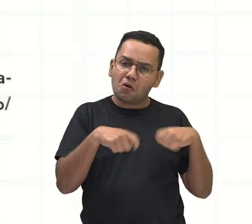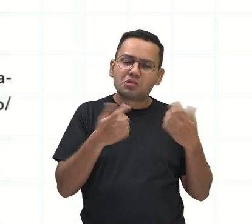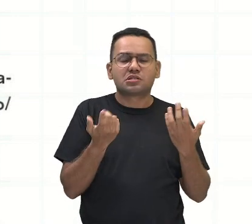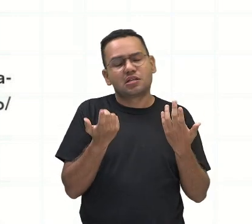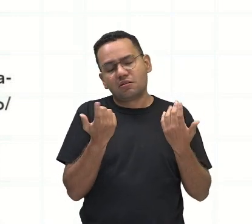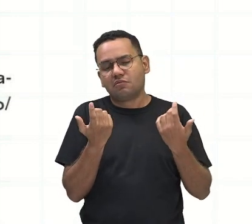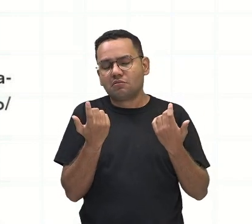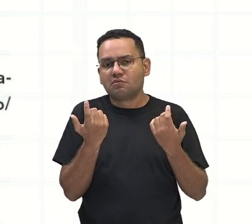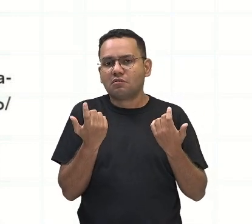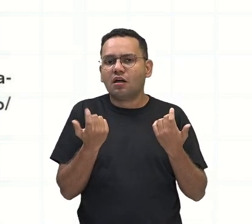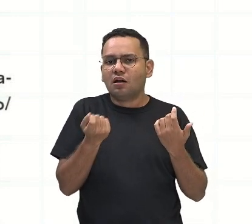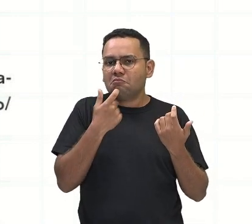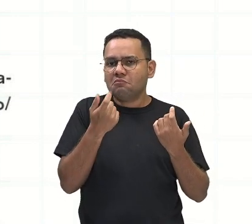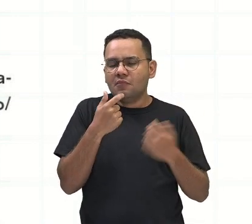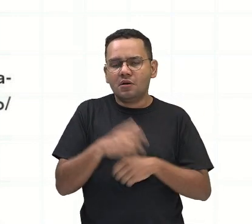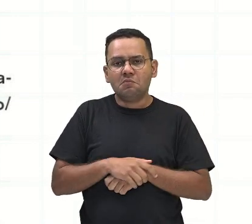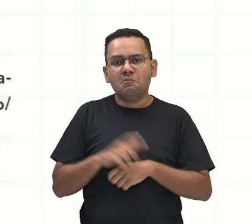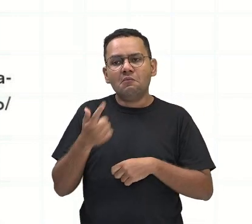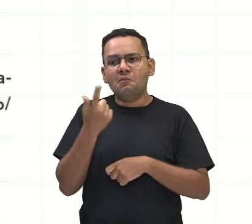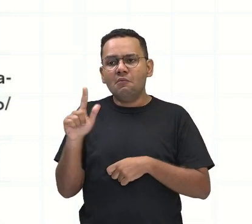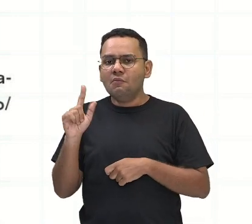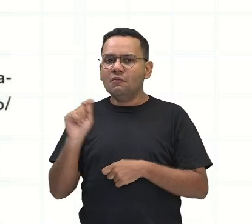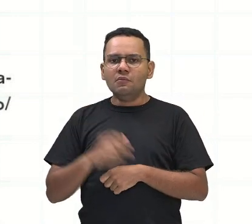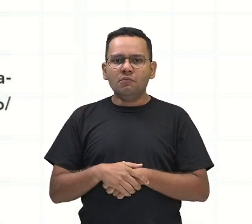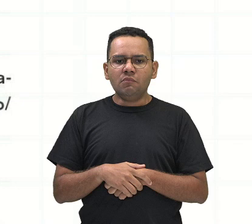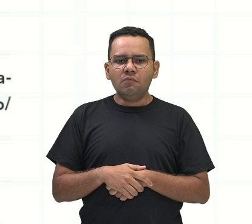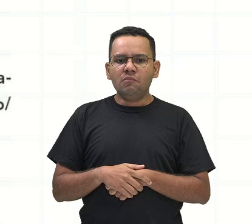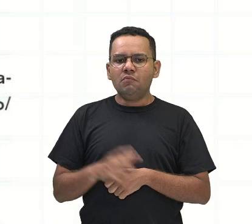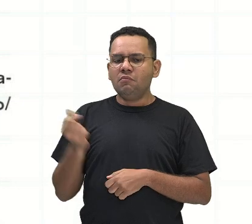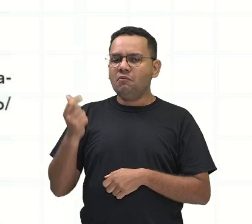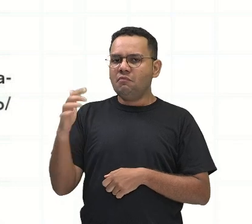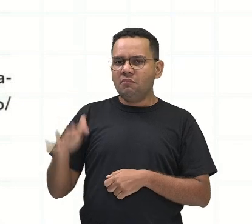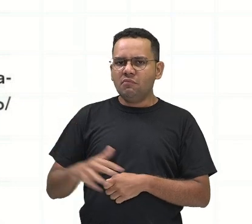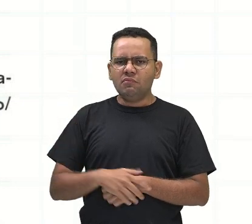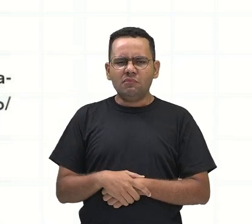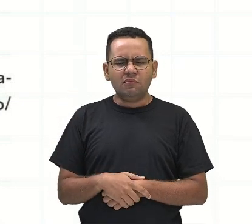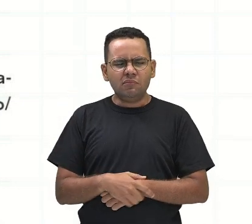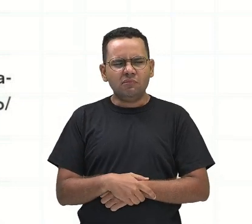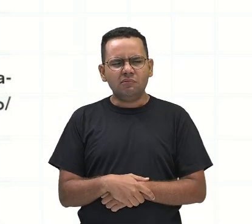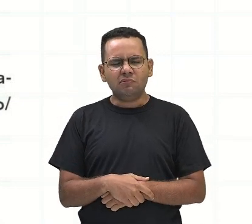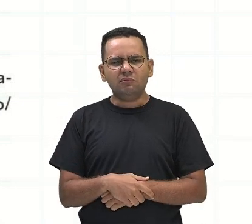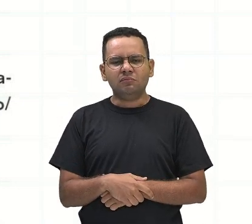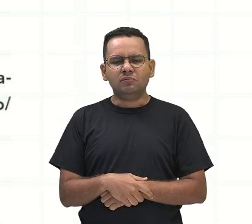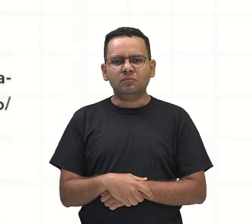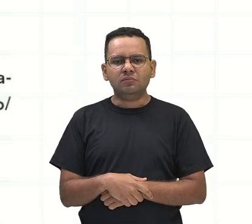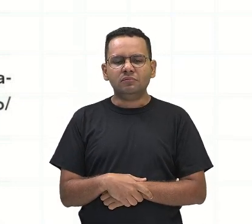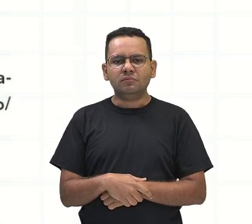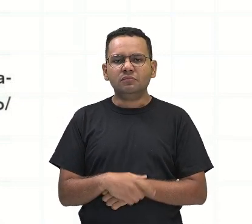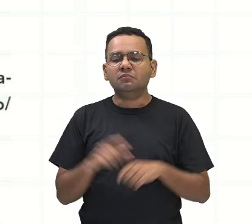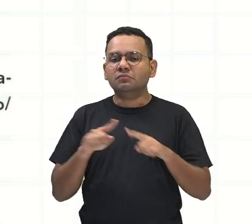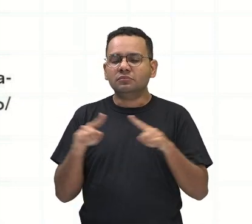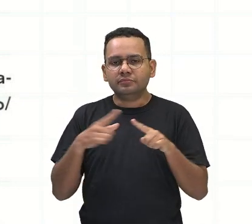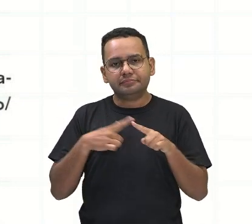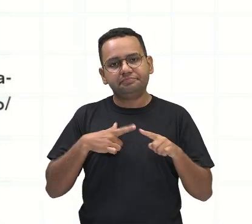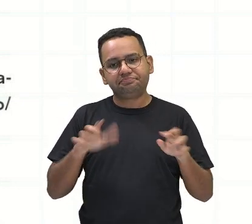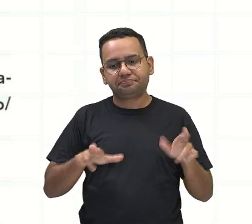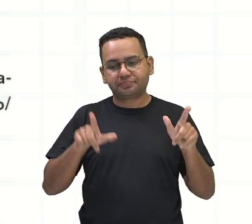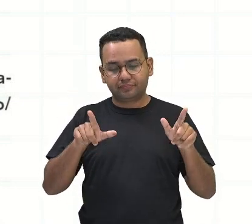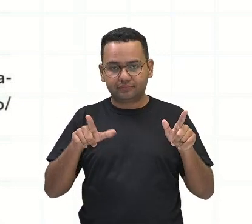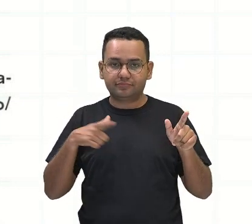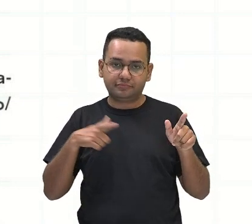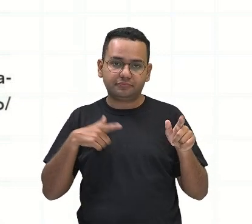no segundo é que o preço do remédio vai ser muito barato. Tá? Então, aí nós temos essa diferença